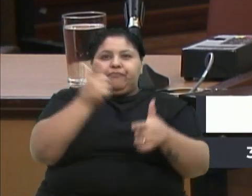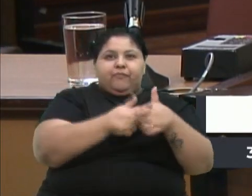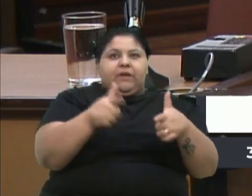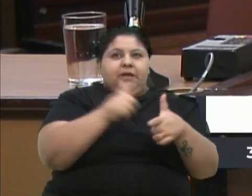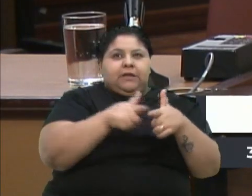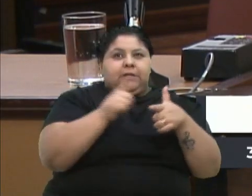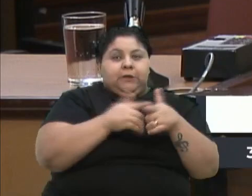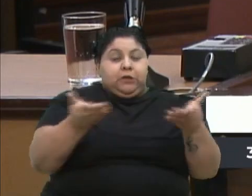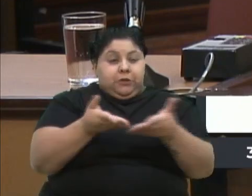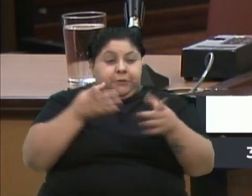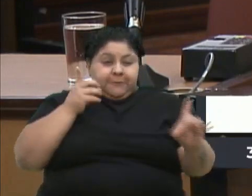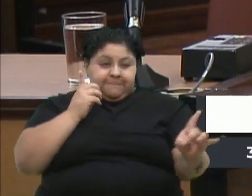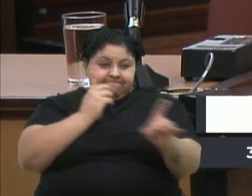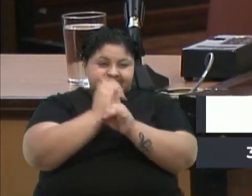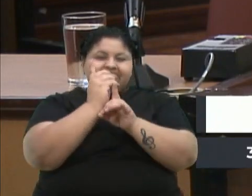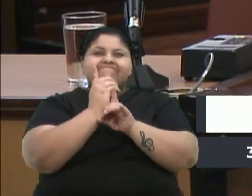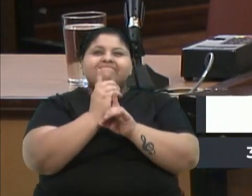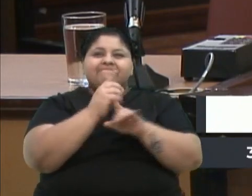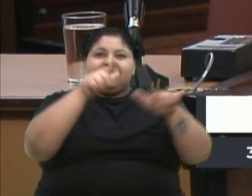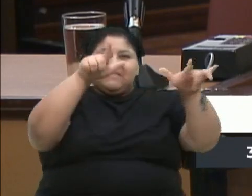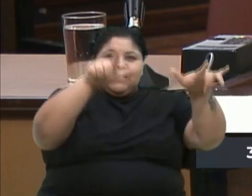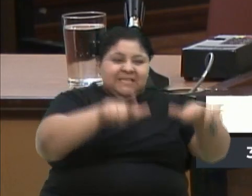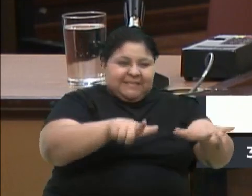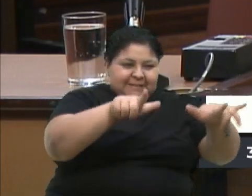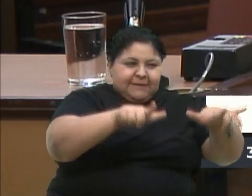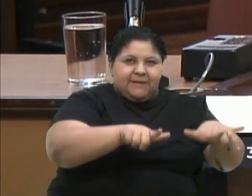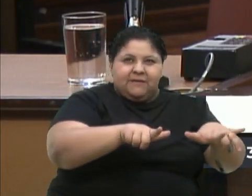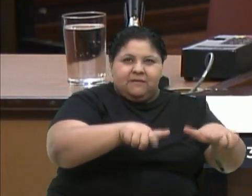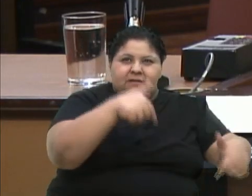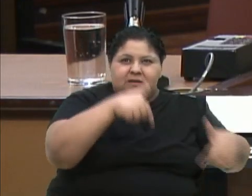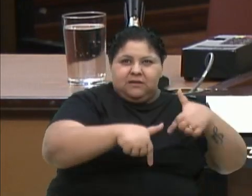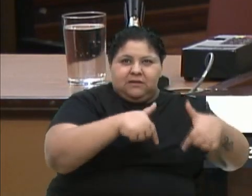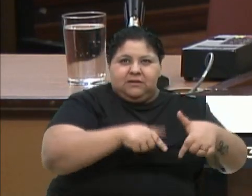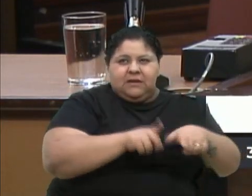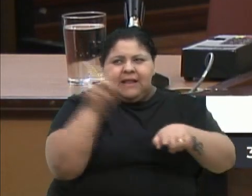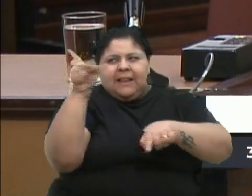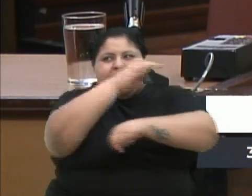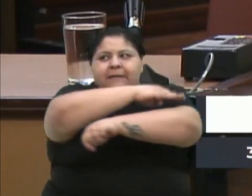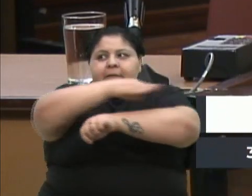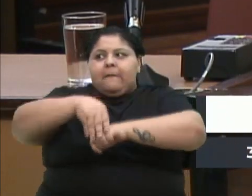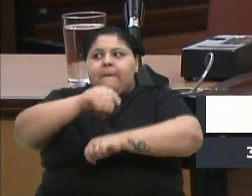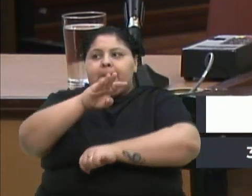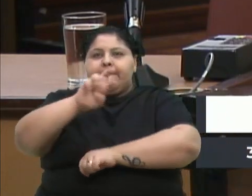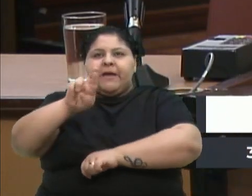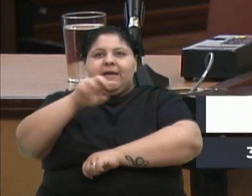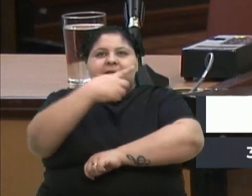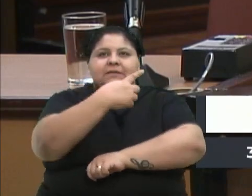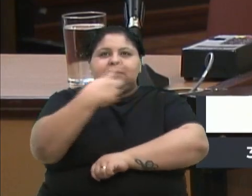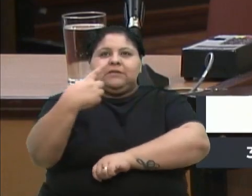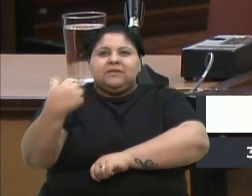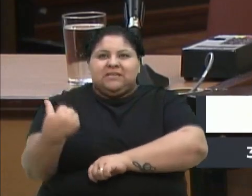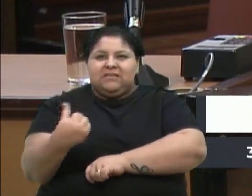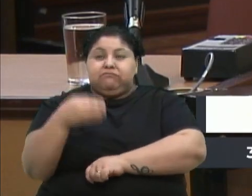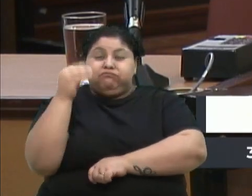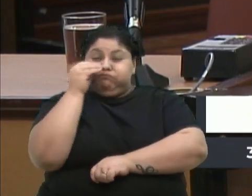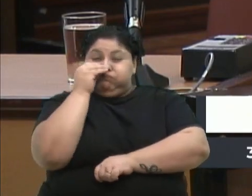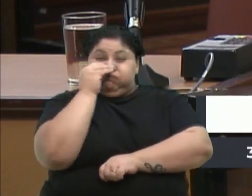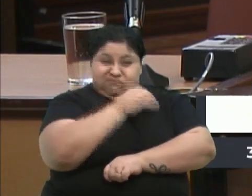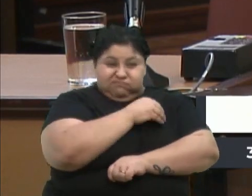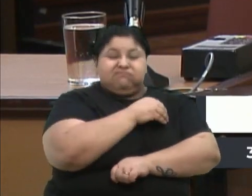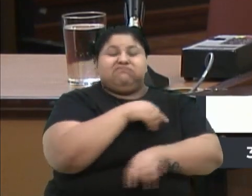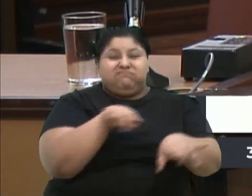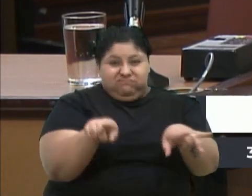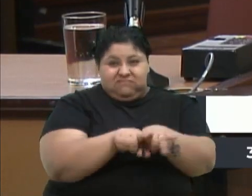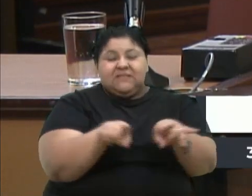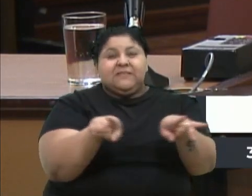encontra a atual delegacia deles, o atual posto deles ali na BR-116, da precariedade que é, e também pela questão